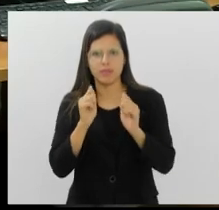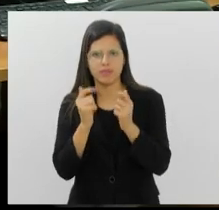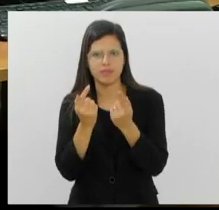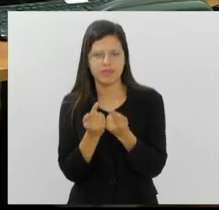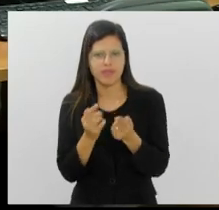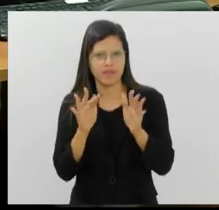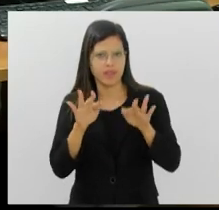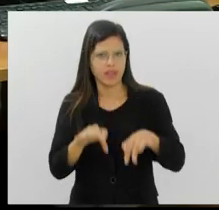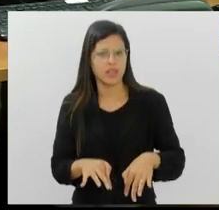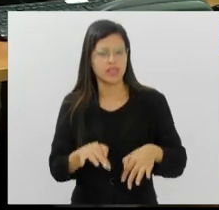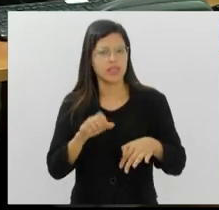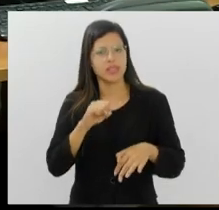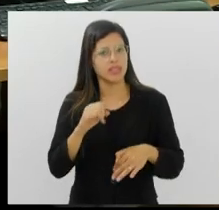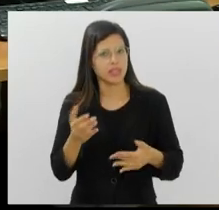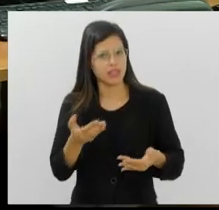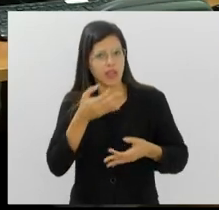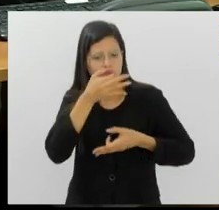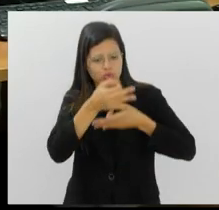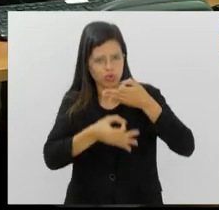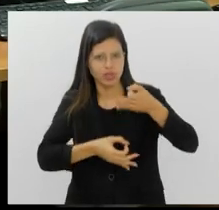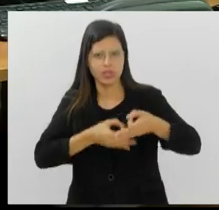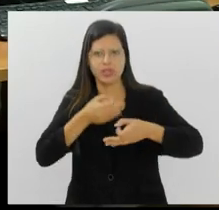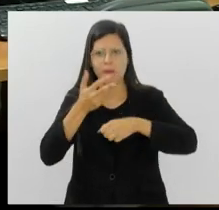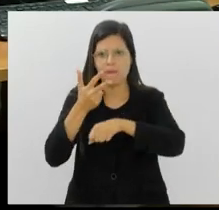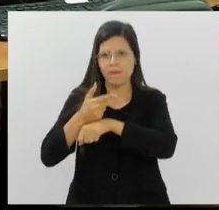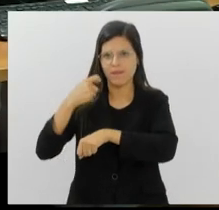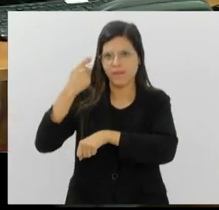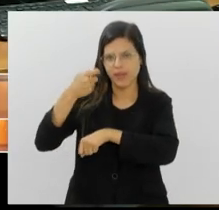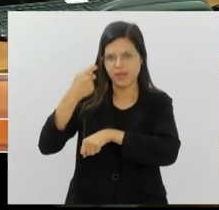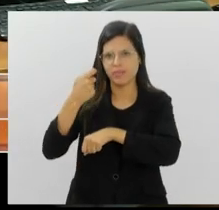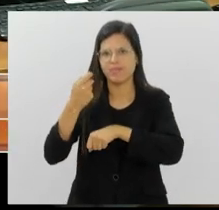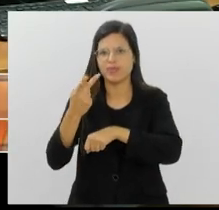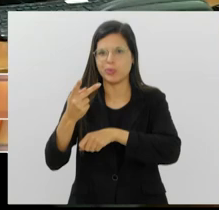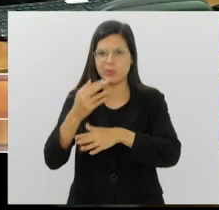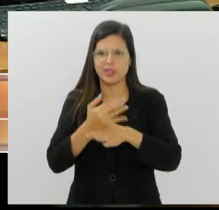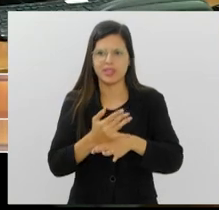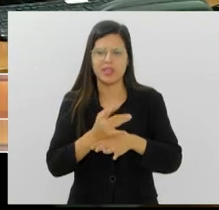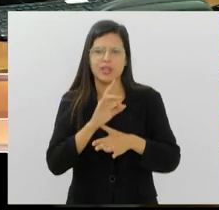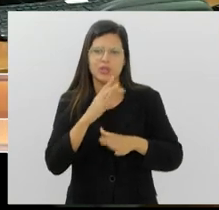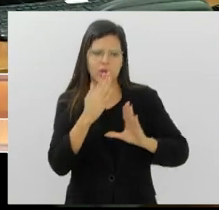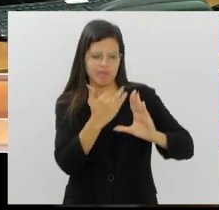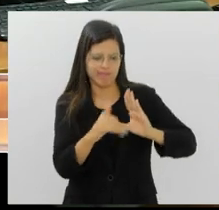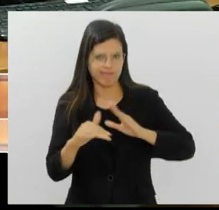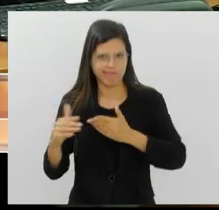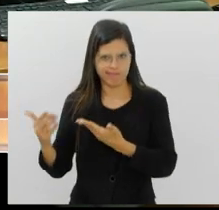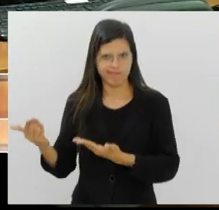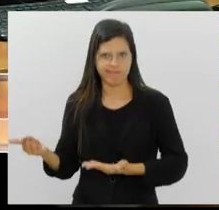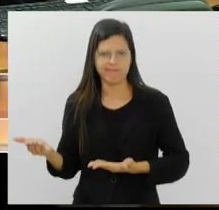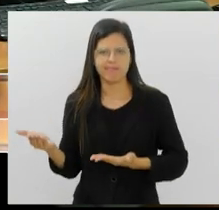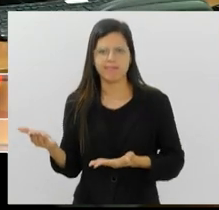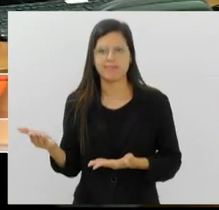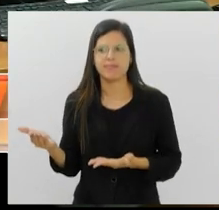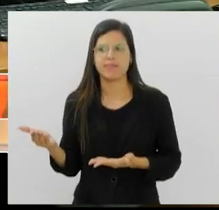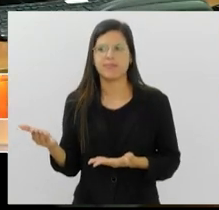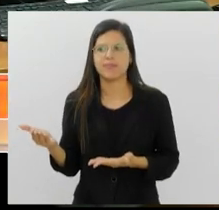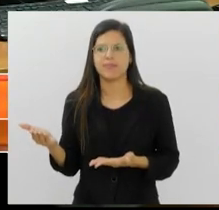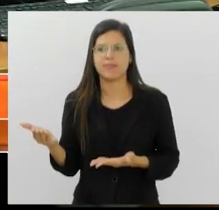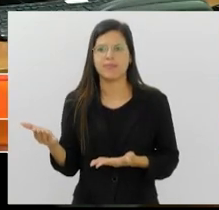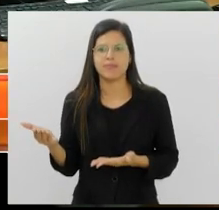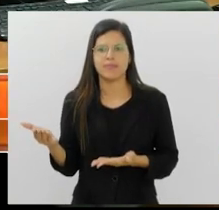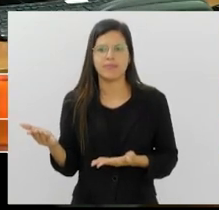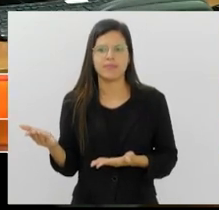Se você quiser enviar sugestões ou vídeos aí da sua cidade, é só acessar nosso e-mail, tvalerje, arrobaalerje.rj